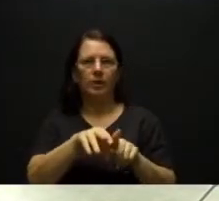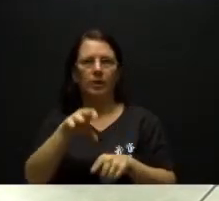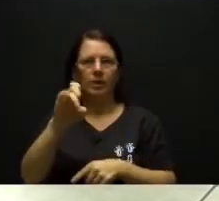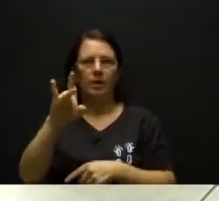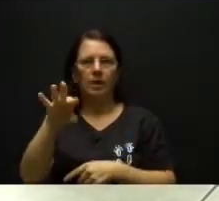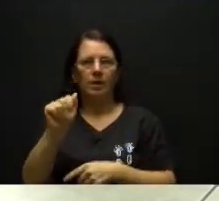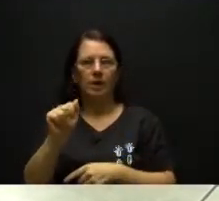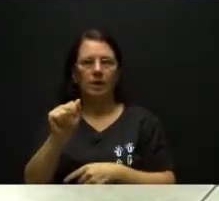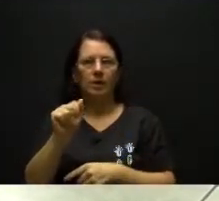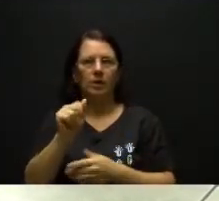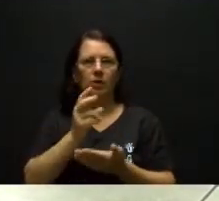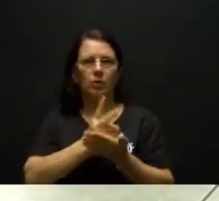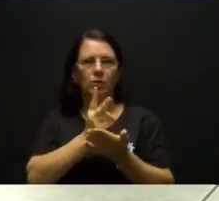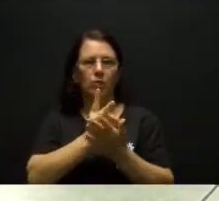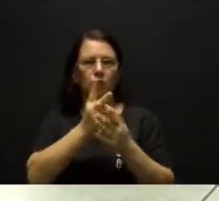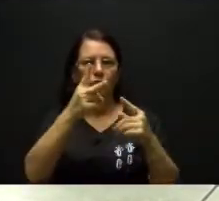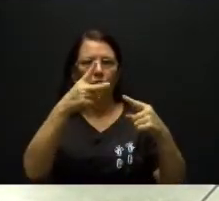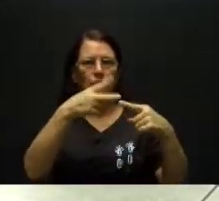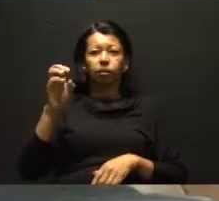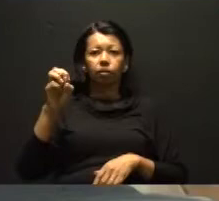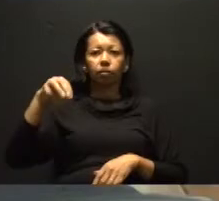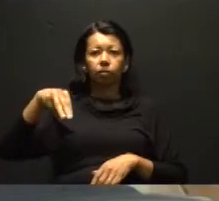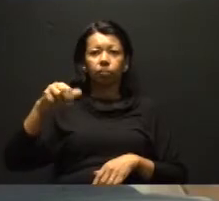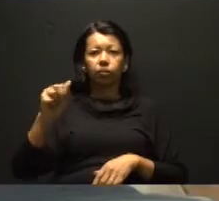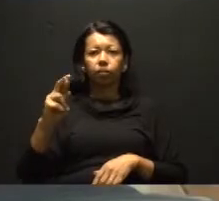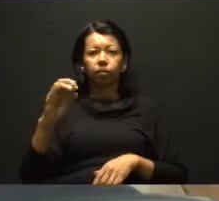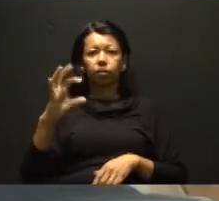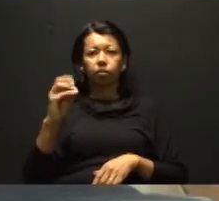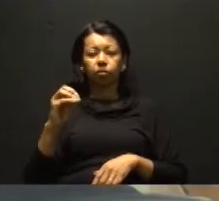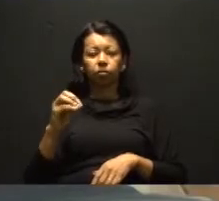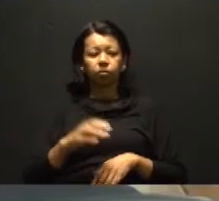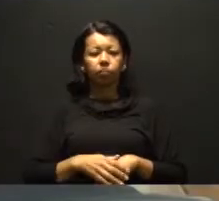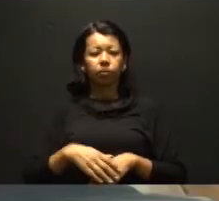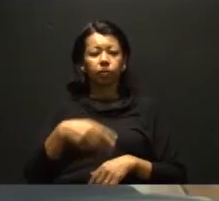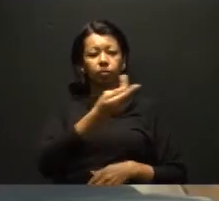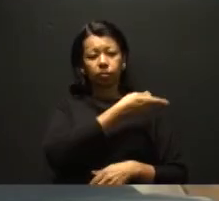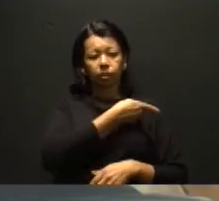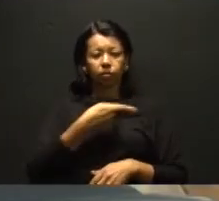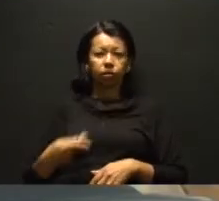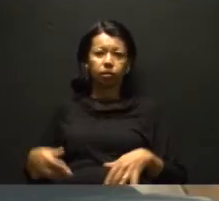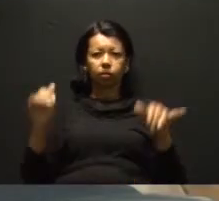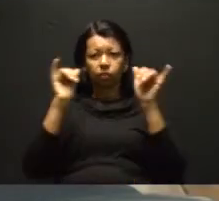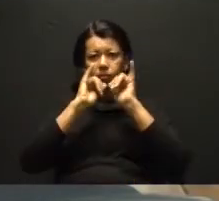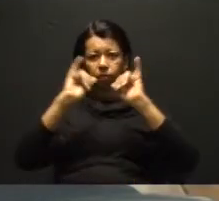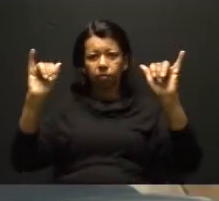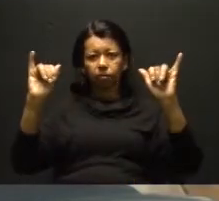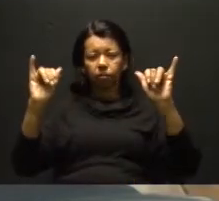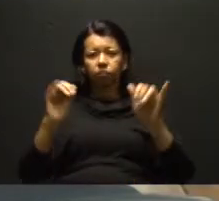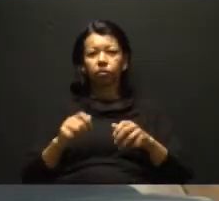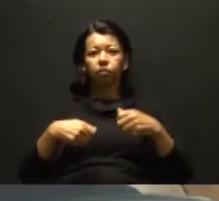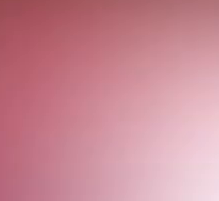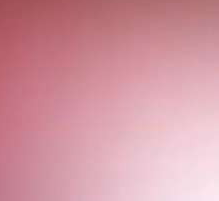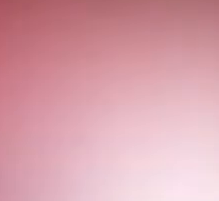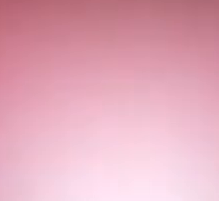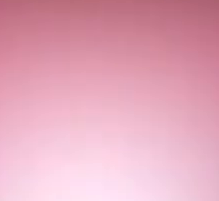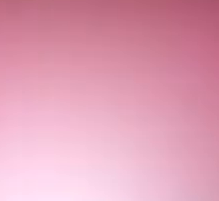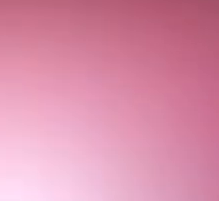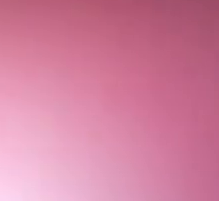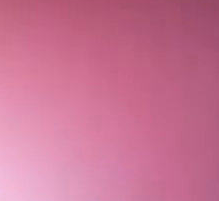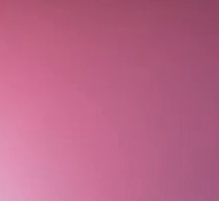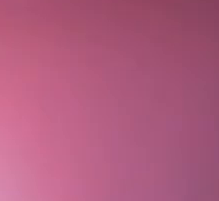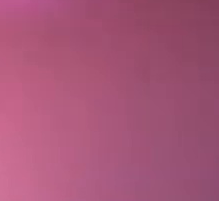aprovação ocorreu em primeira e segunda discussões, sendo que a última foi realizada em sessão extraordinária.